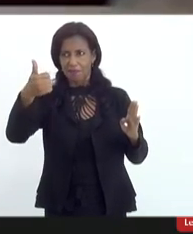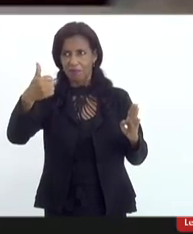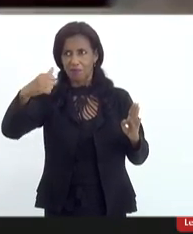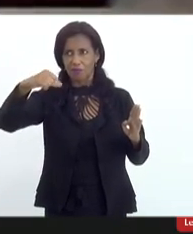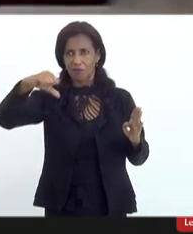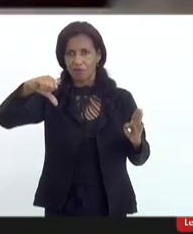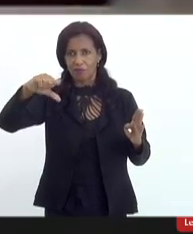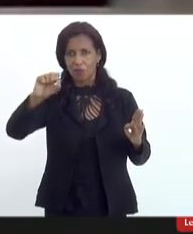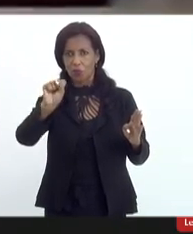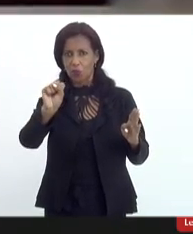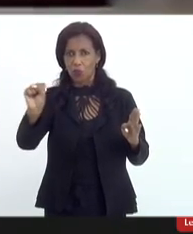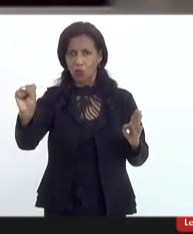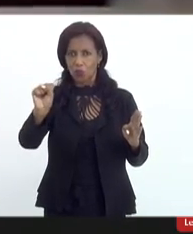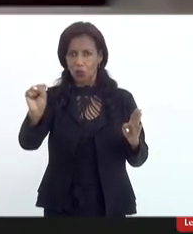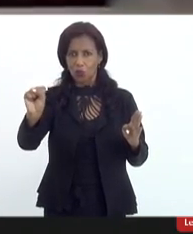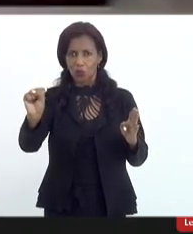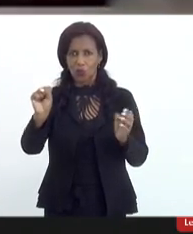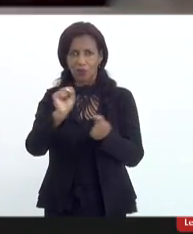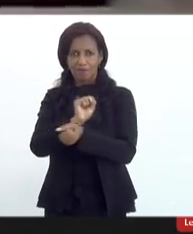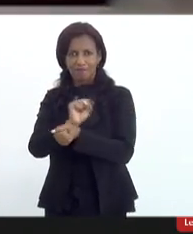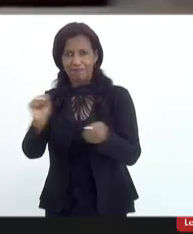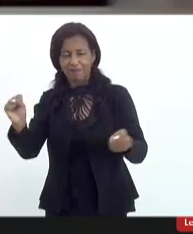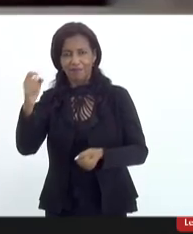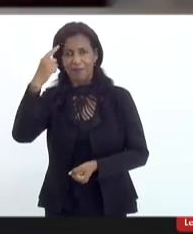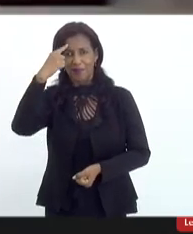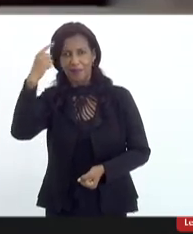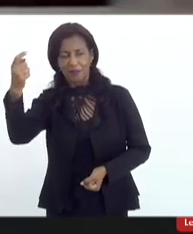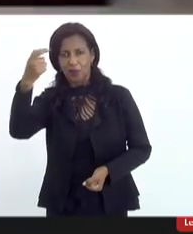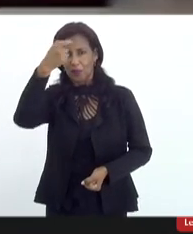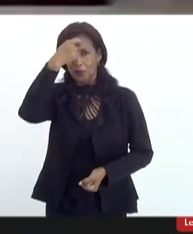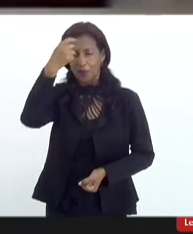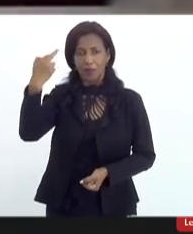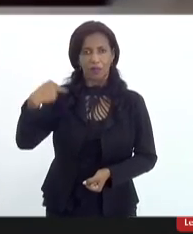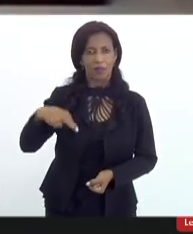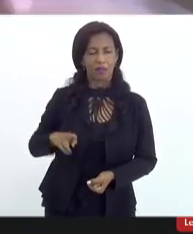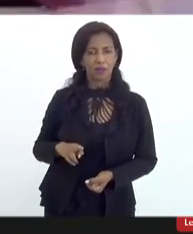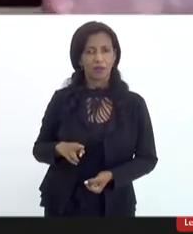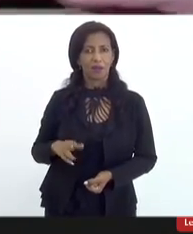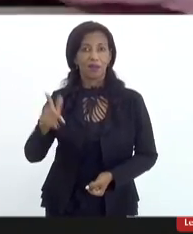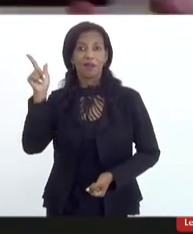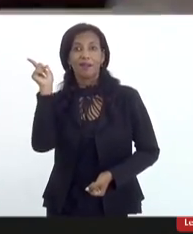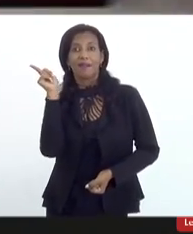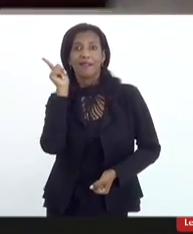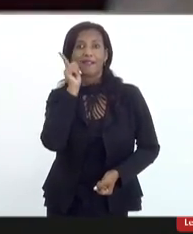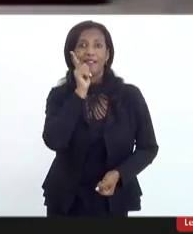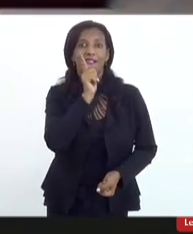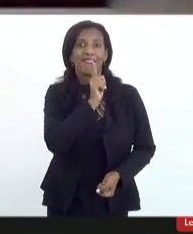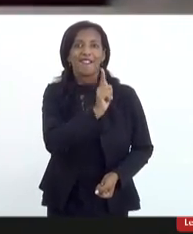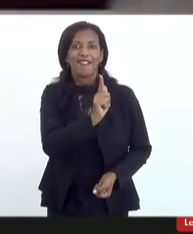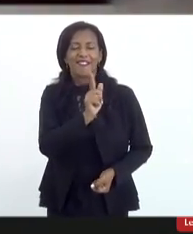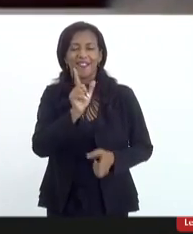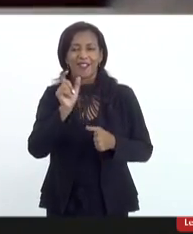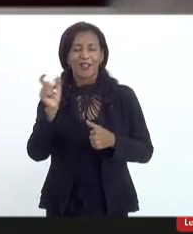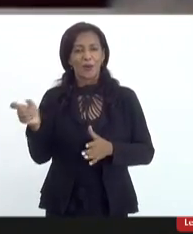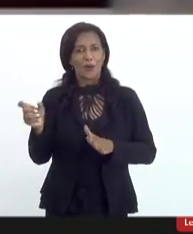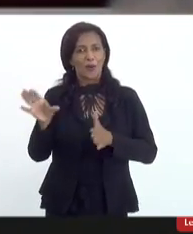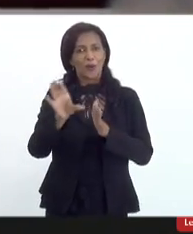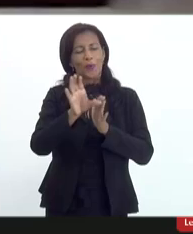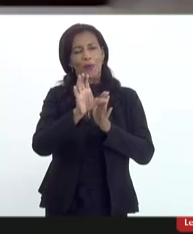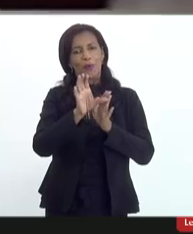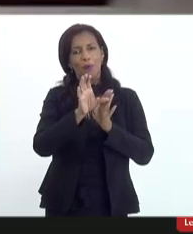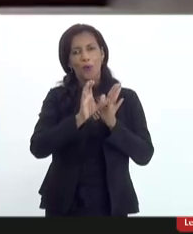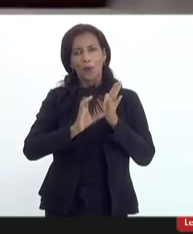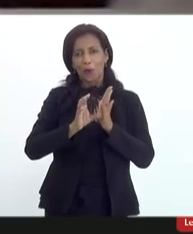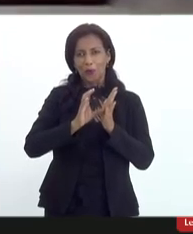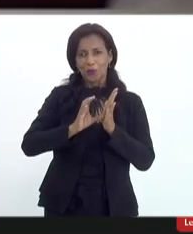questão da liberdade de pensamento, de consciência e de religião ganha um estofo constitucional bem